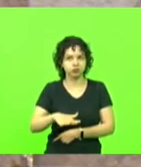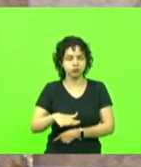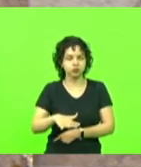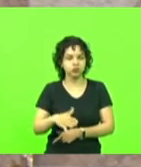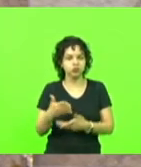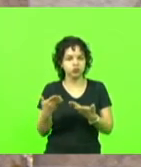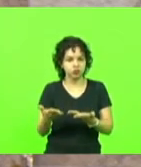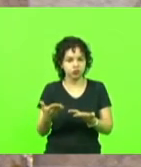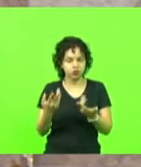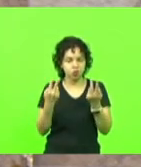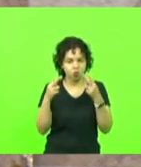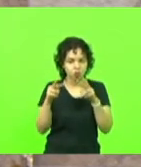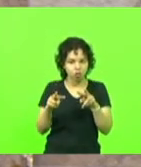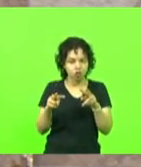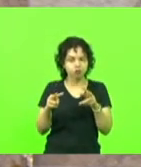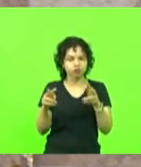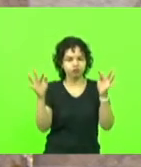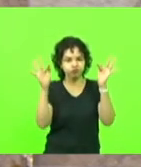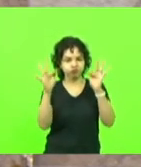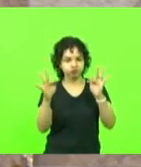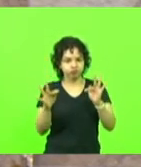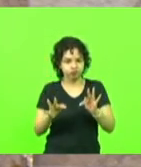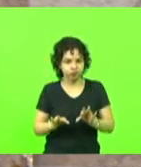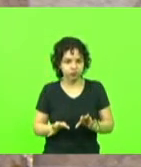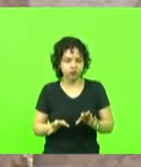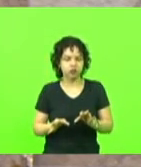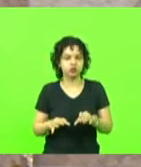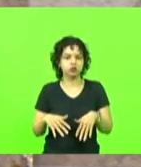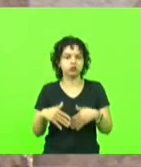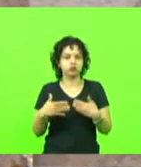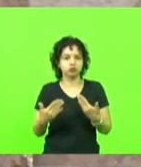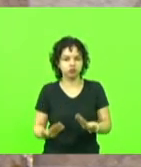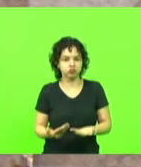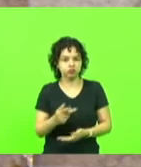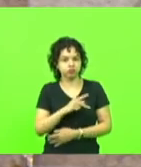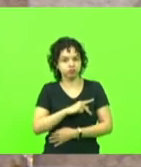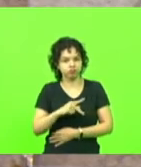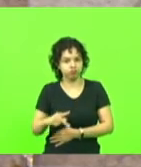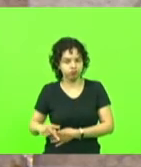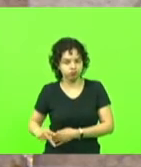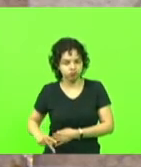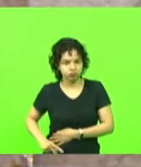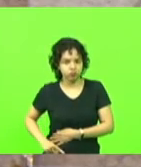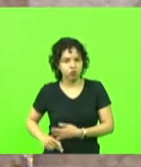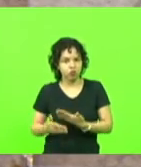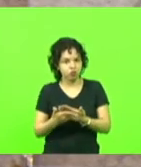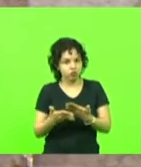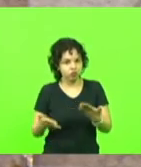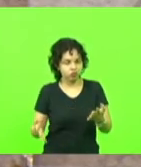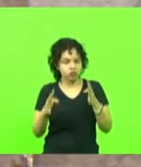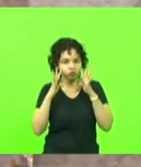nesse olhar de felicidade. Aí, né? Então, com isso, senhor presidente, senhoras e senhores que nos ouvem,